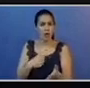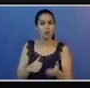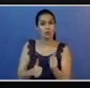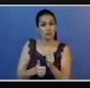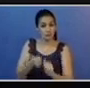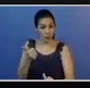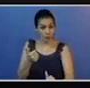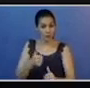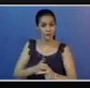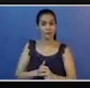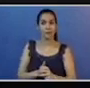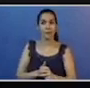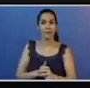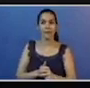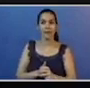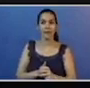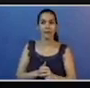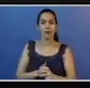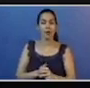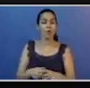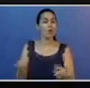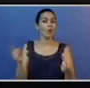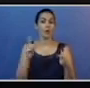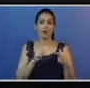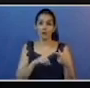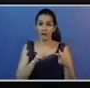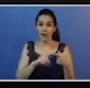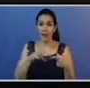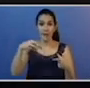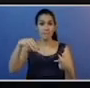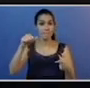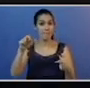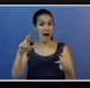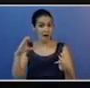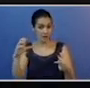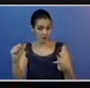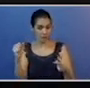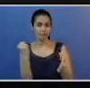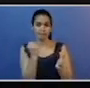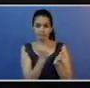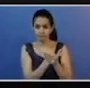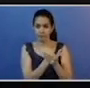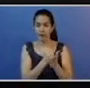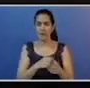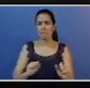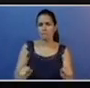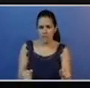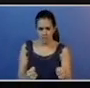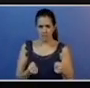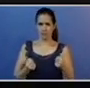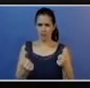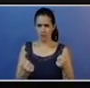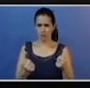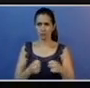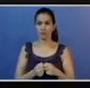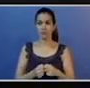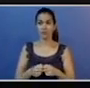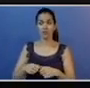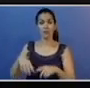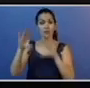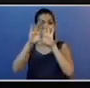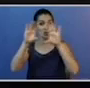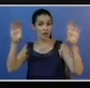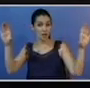entre eles. Então, nós vamos conhecer o que são os esportes de marca, os esportes de precisão, os esportes de rede,